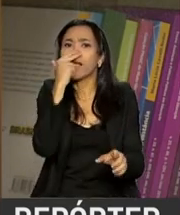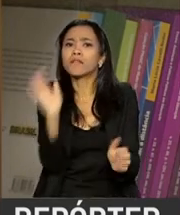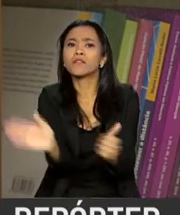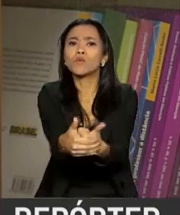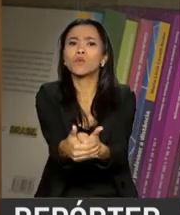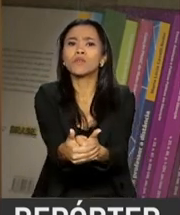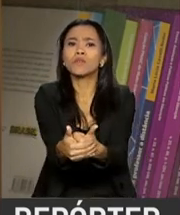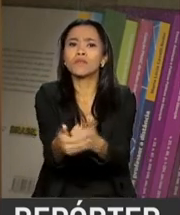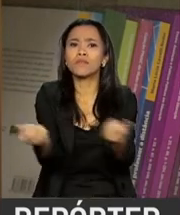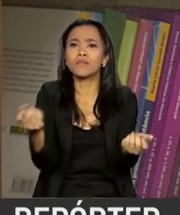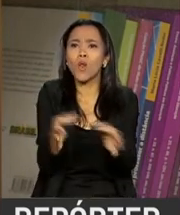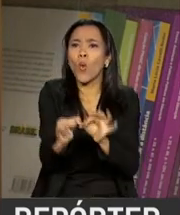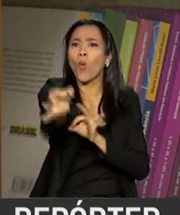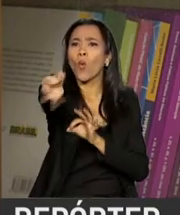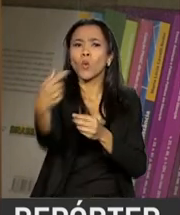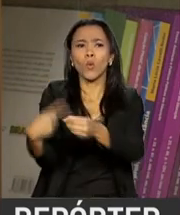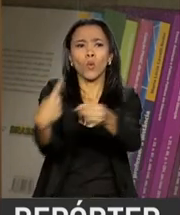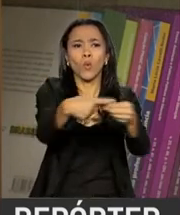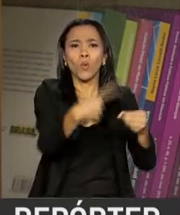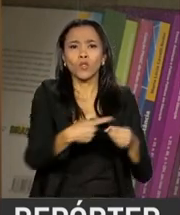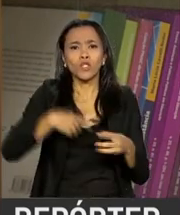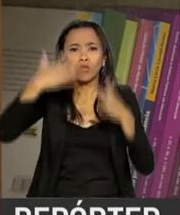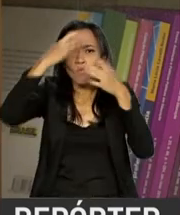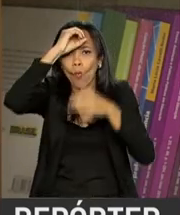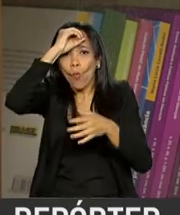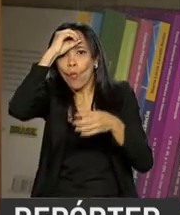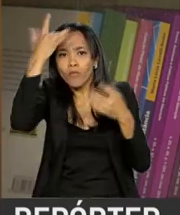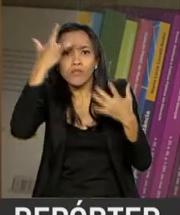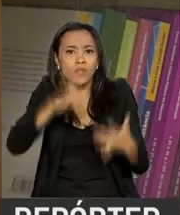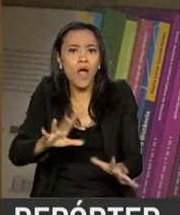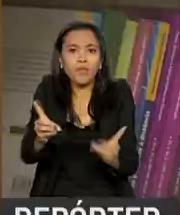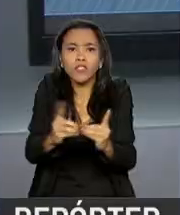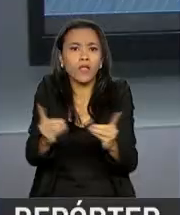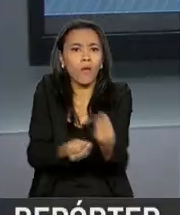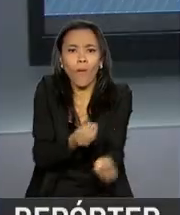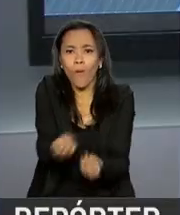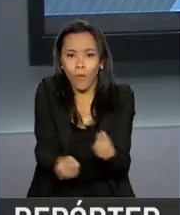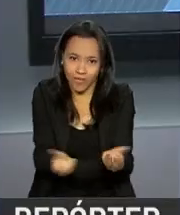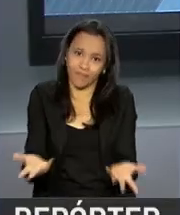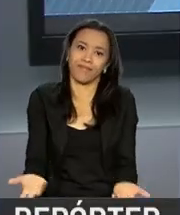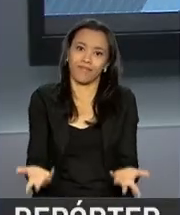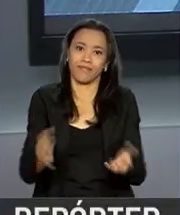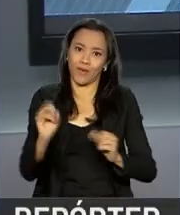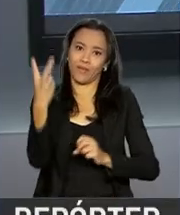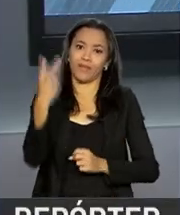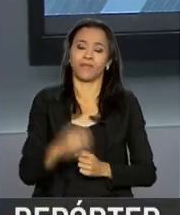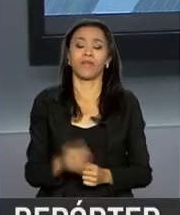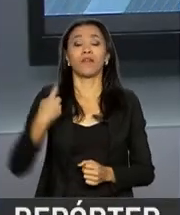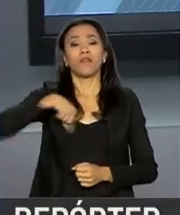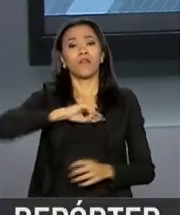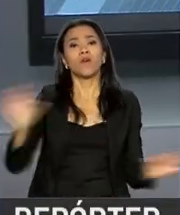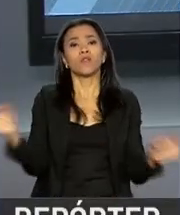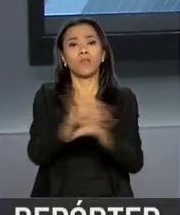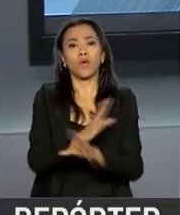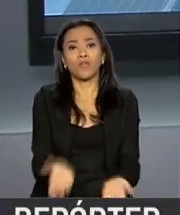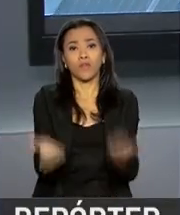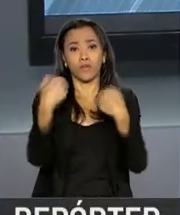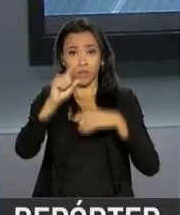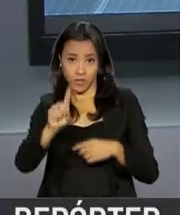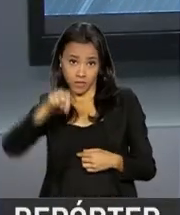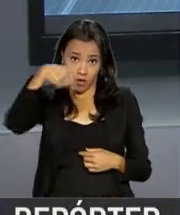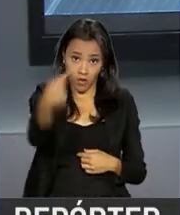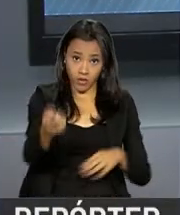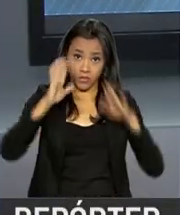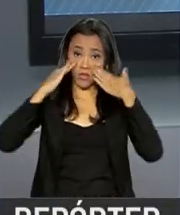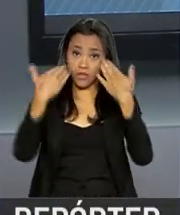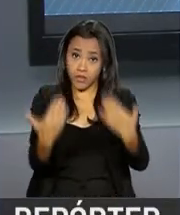em cidades muito distantes no interior do interior do brasil nós ficamos por aqui voltamos em uma hora na